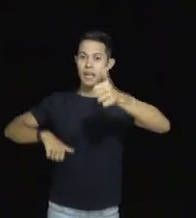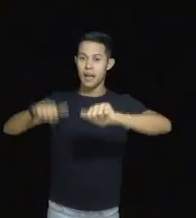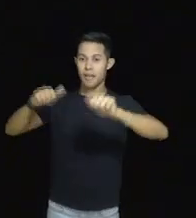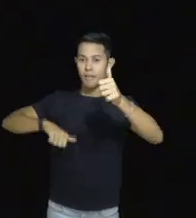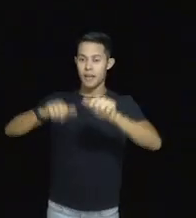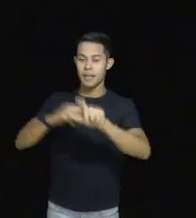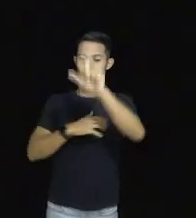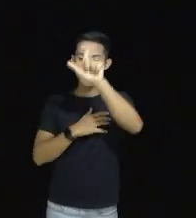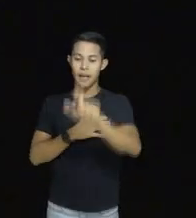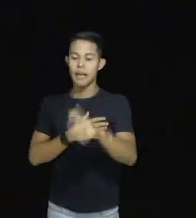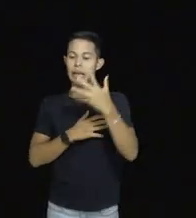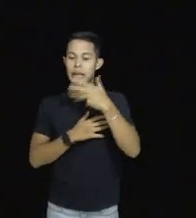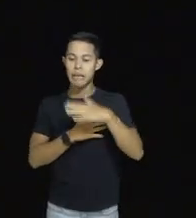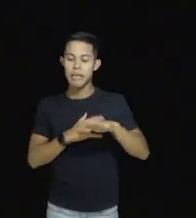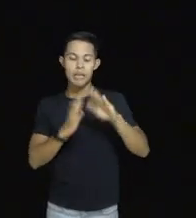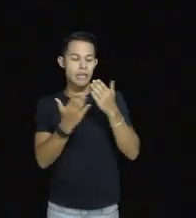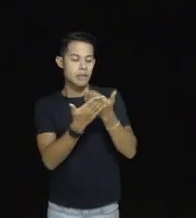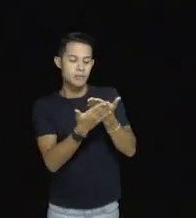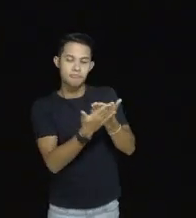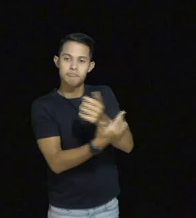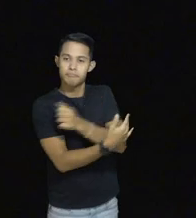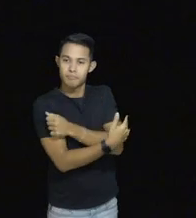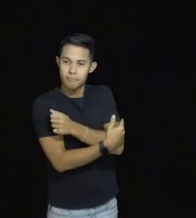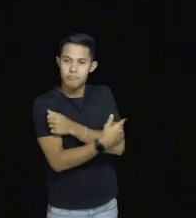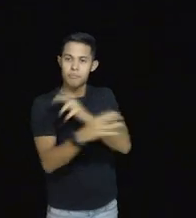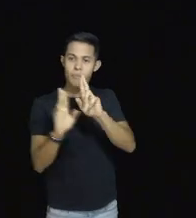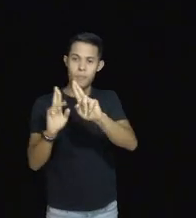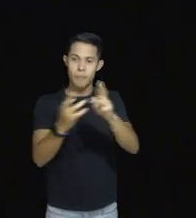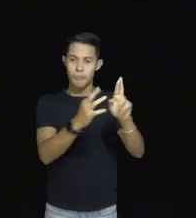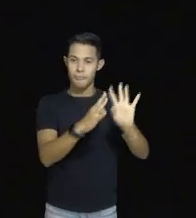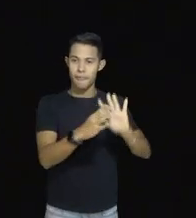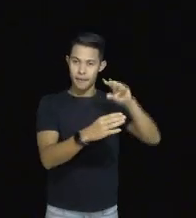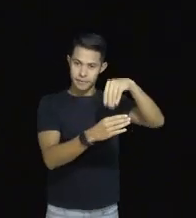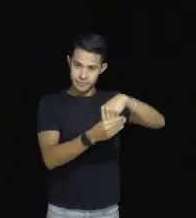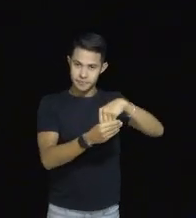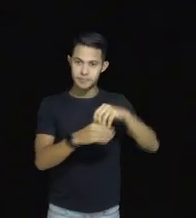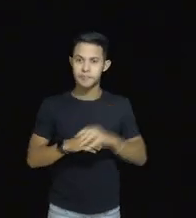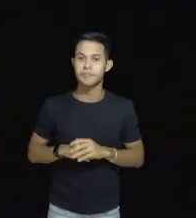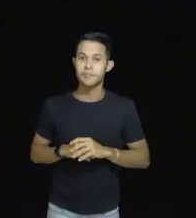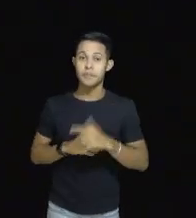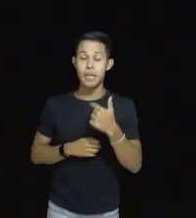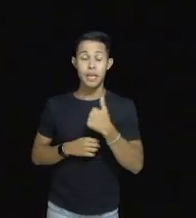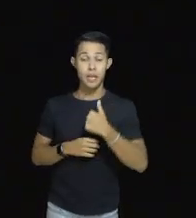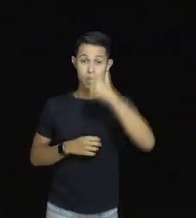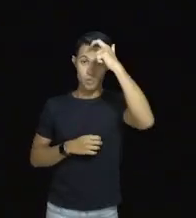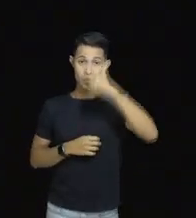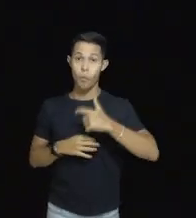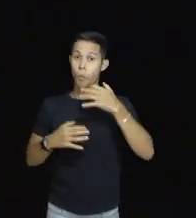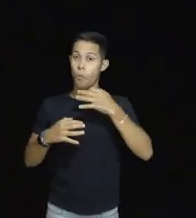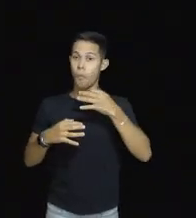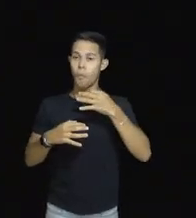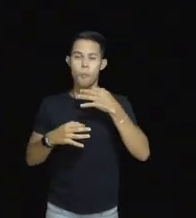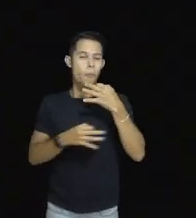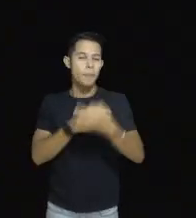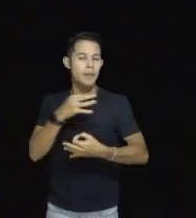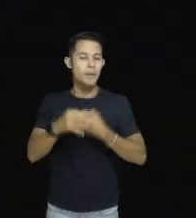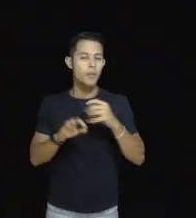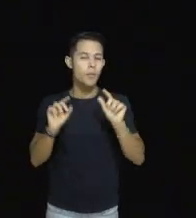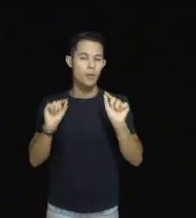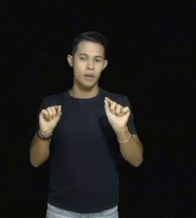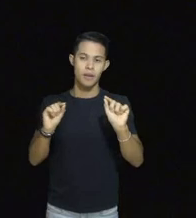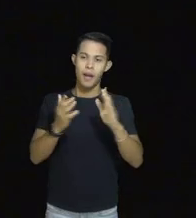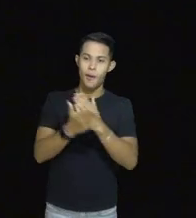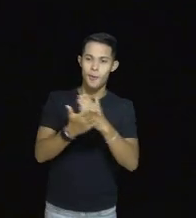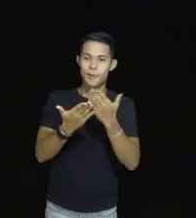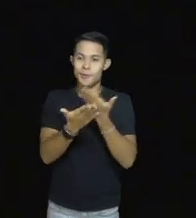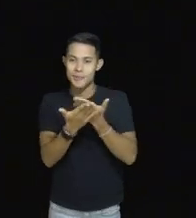em um estudante que está na rede. Então, acho que o laudo, eu sou da mesma opinião, professora. Existem alguns estudos que dizem que